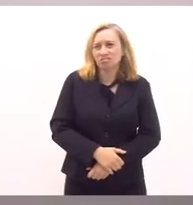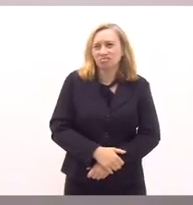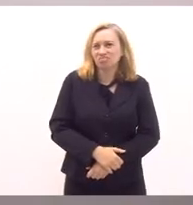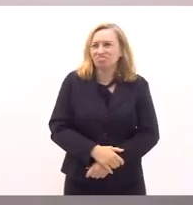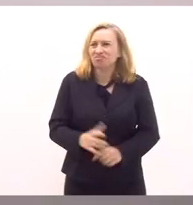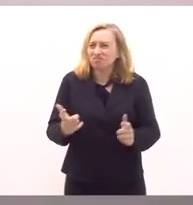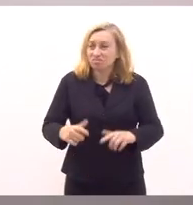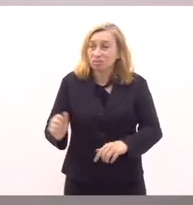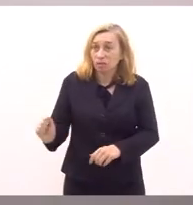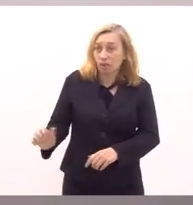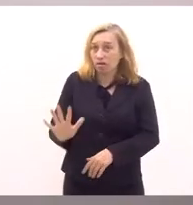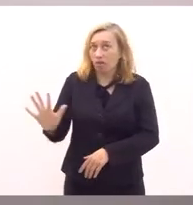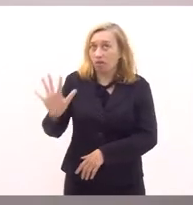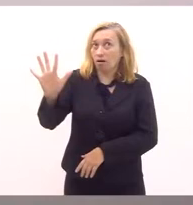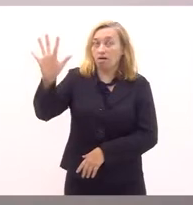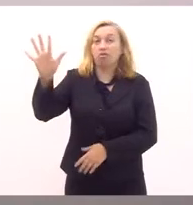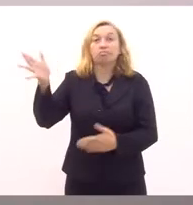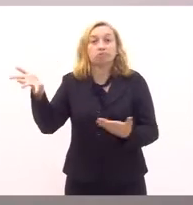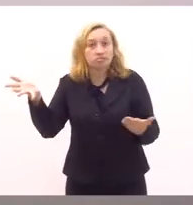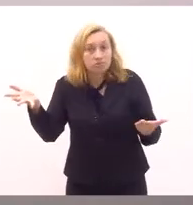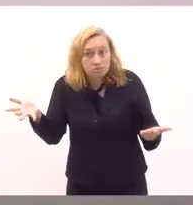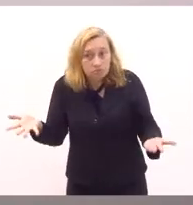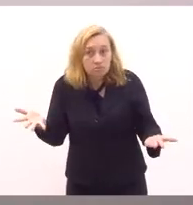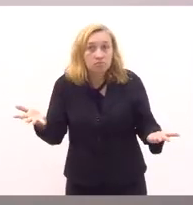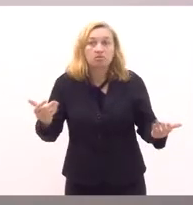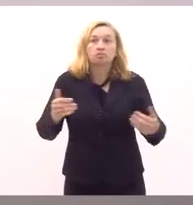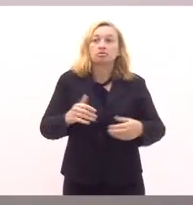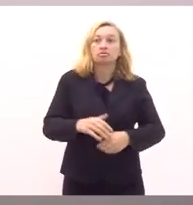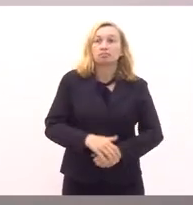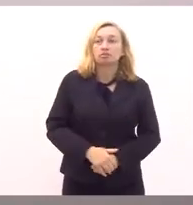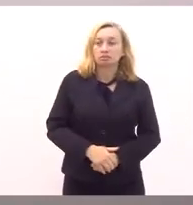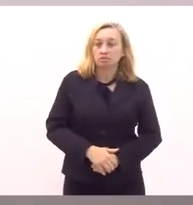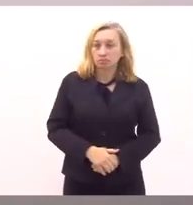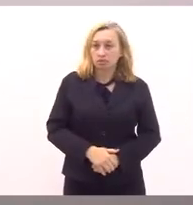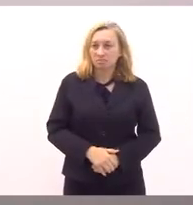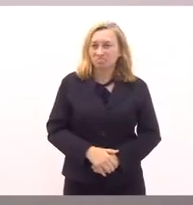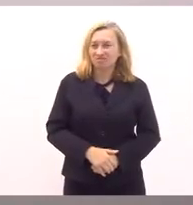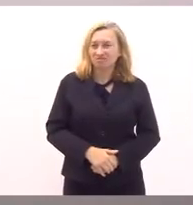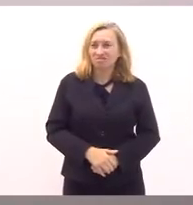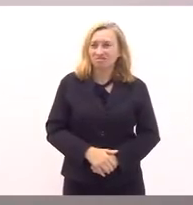carestia gigante, né, com